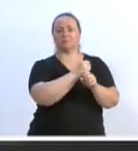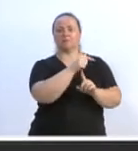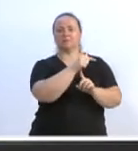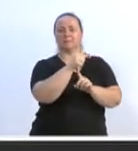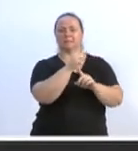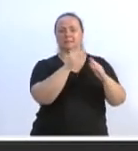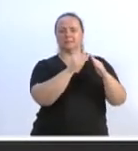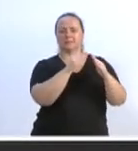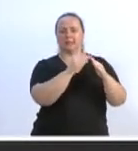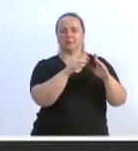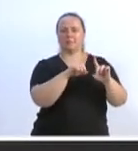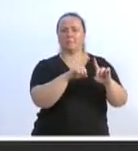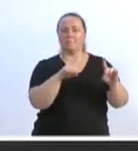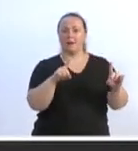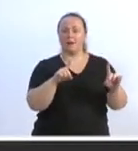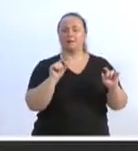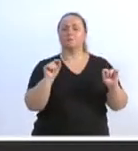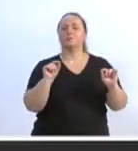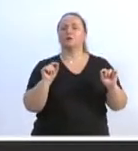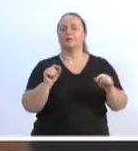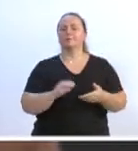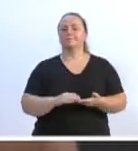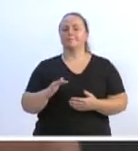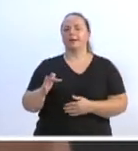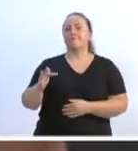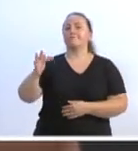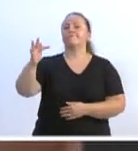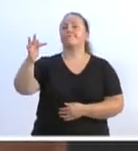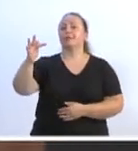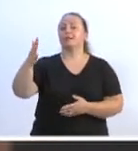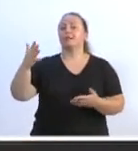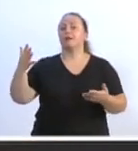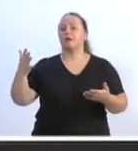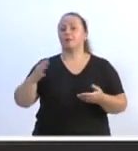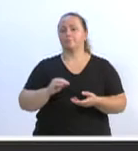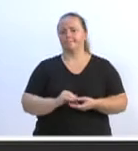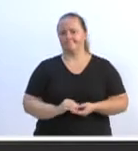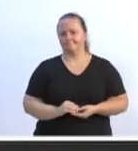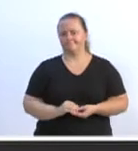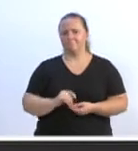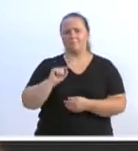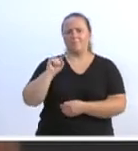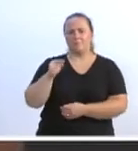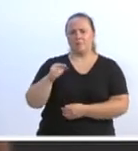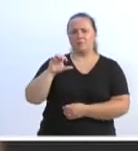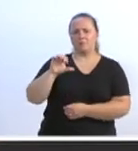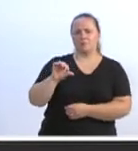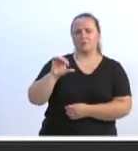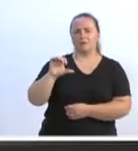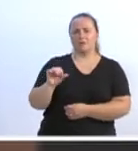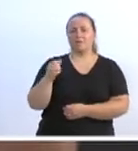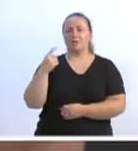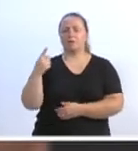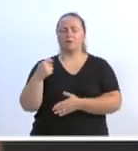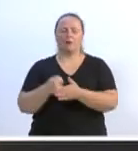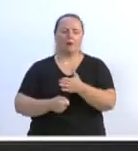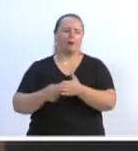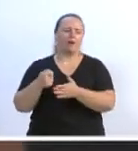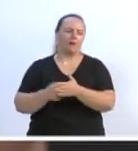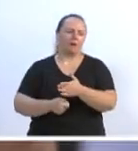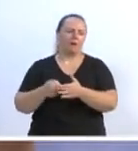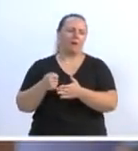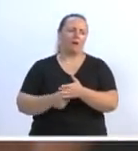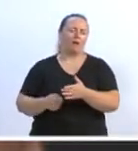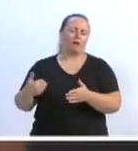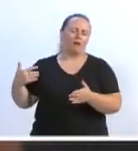de marcação a nível federal que já tá desde 1991 essa reivindicação e pasme